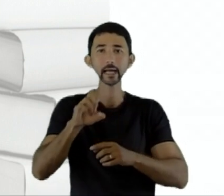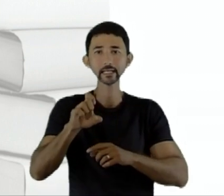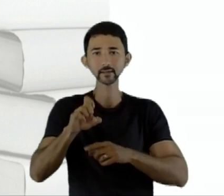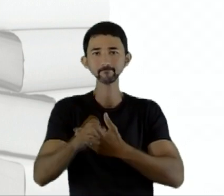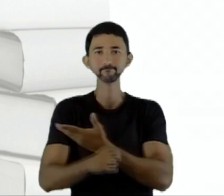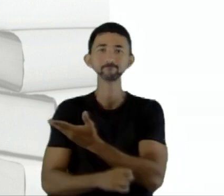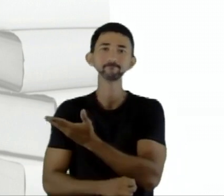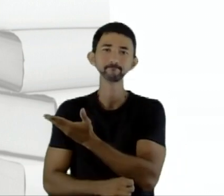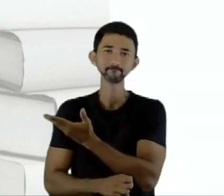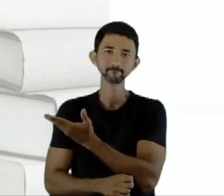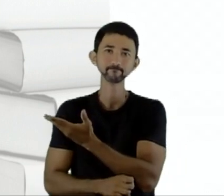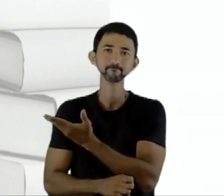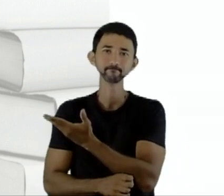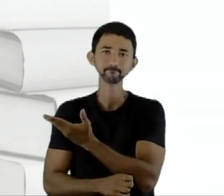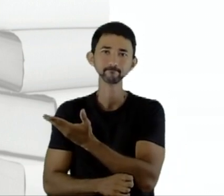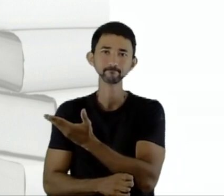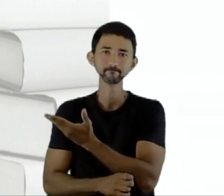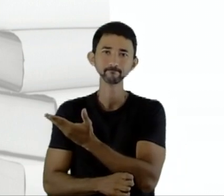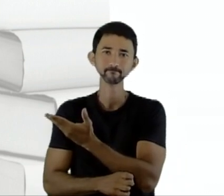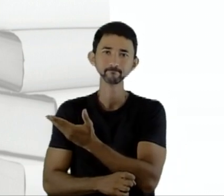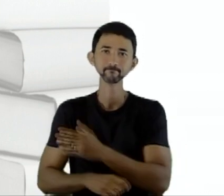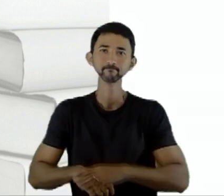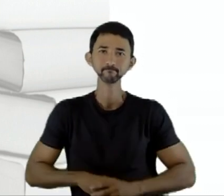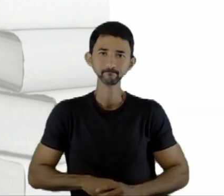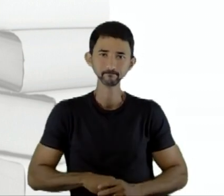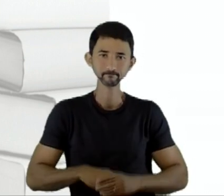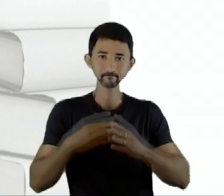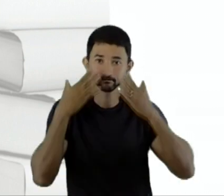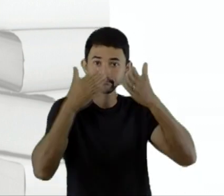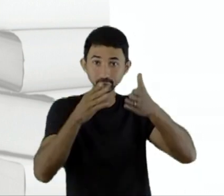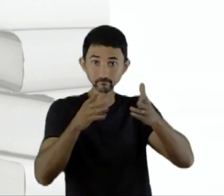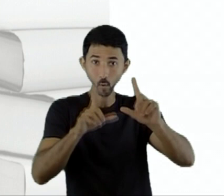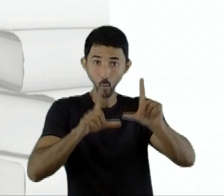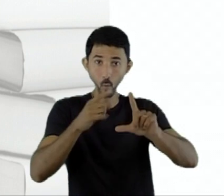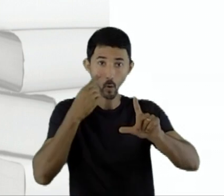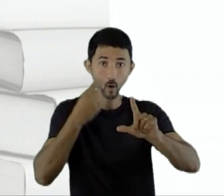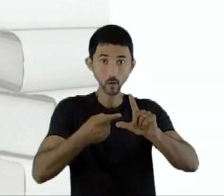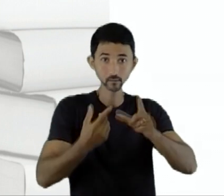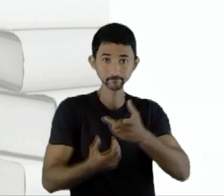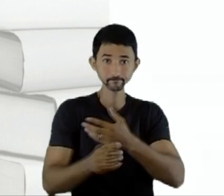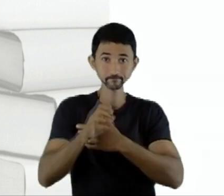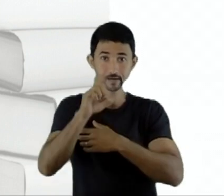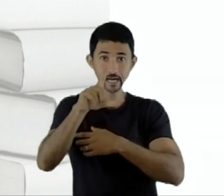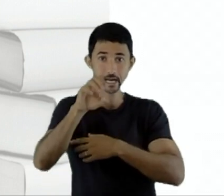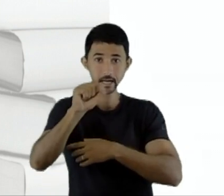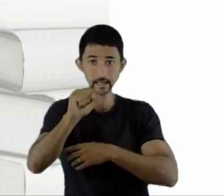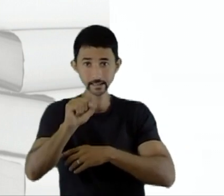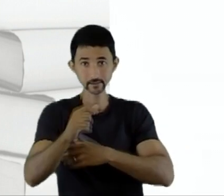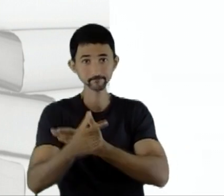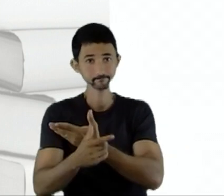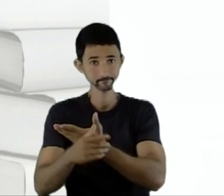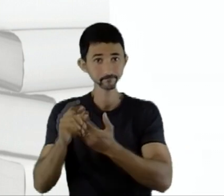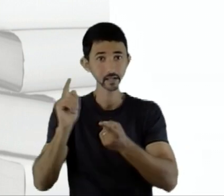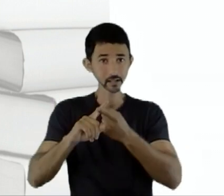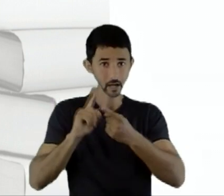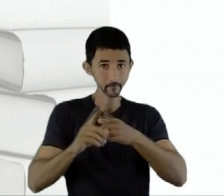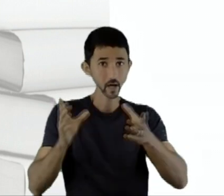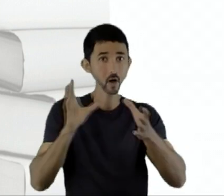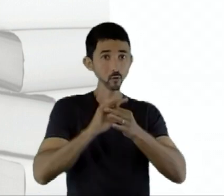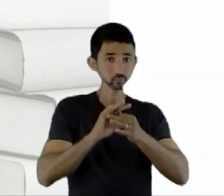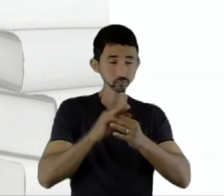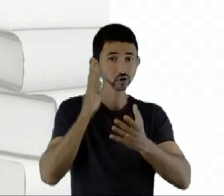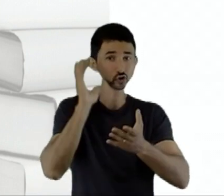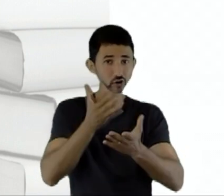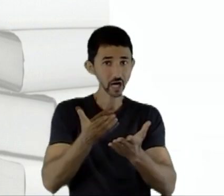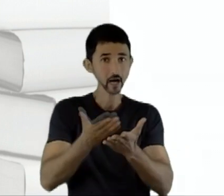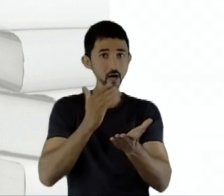tá vendo? Eles marcadinho, não tira o olho aí da sua tela. Esse eles também faz referência a algo